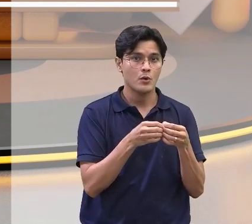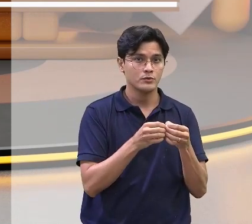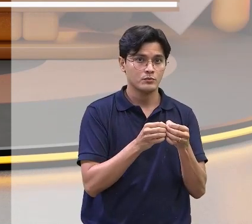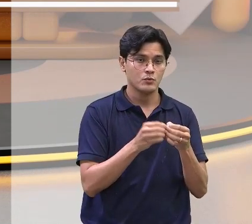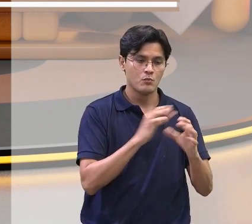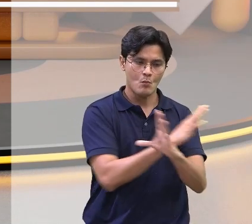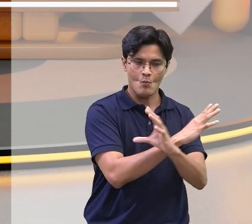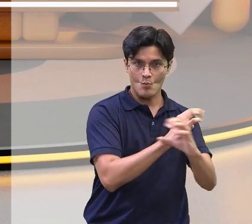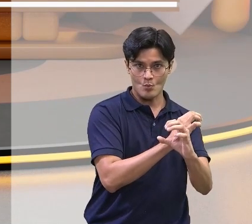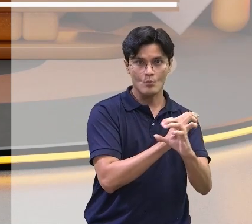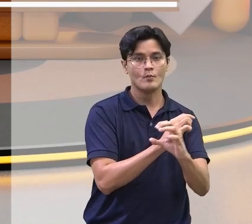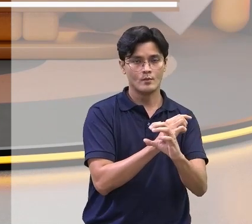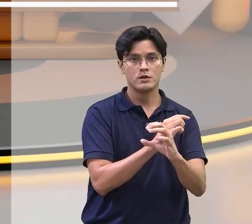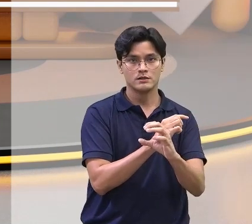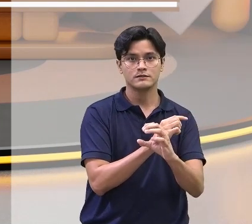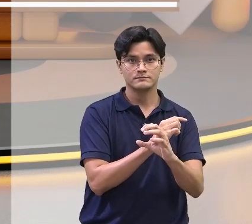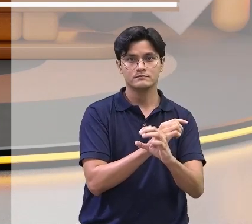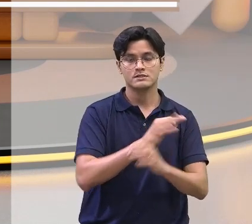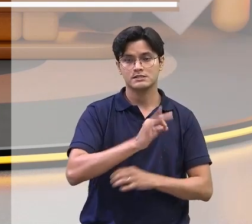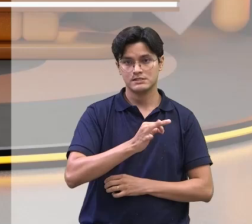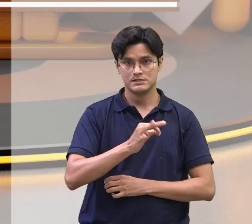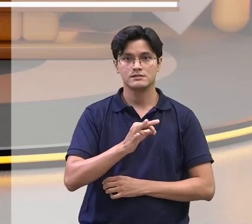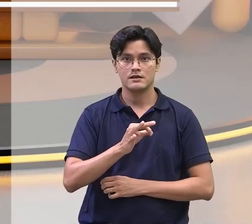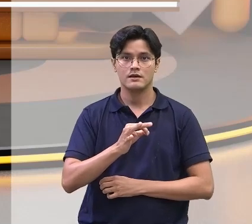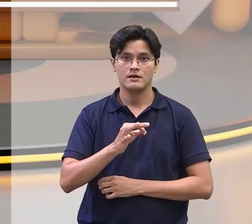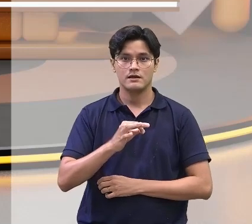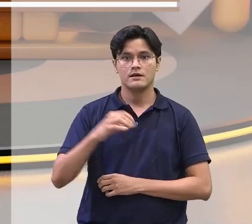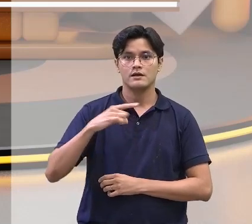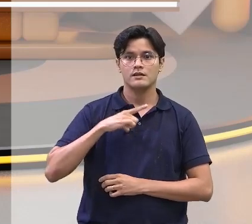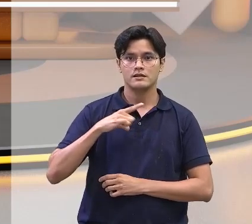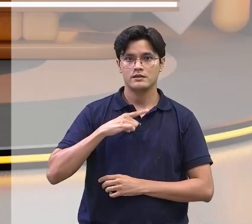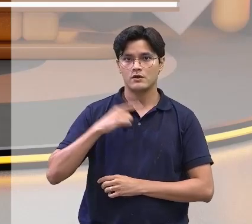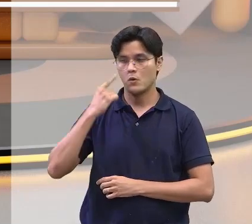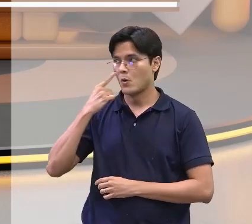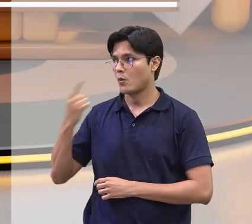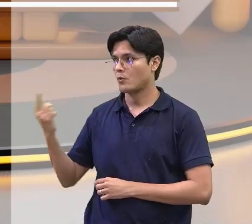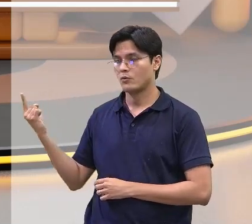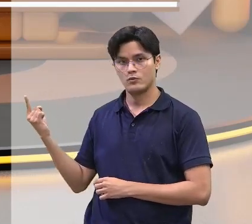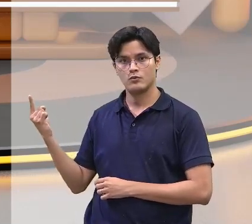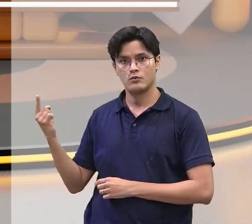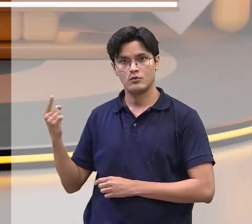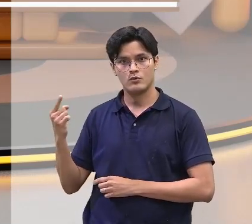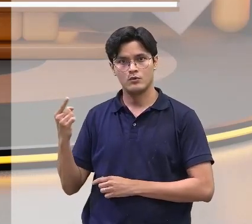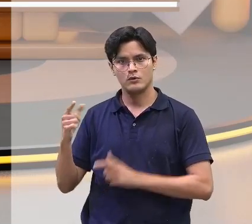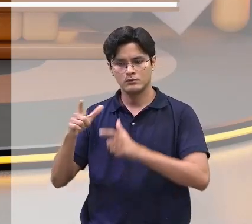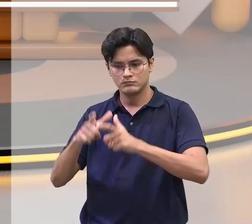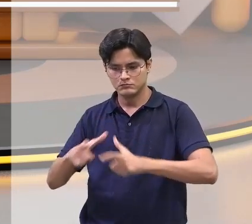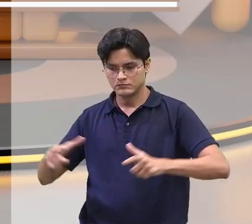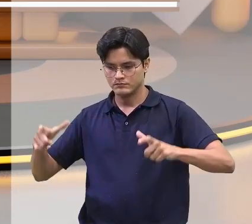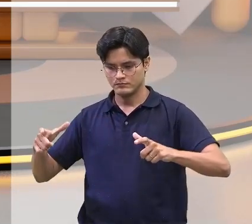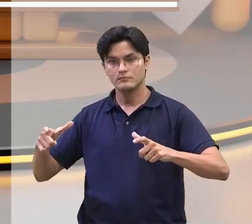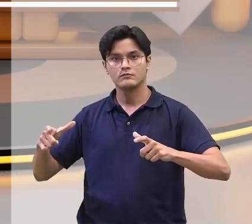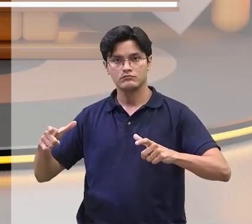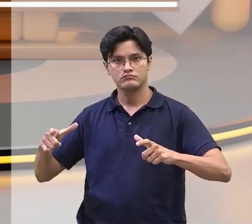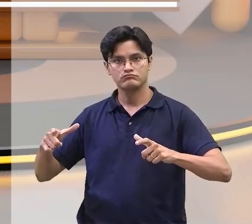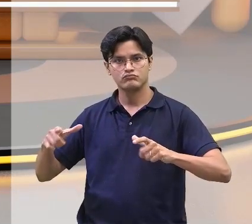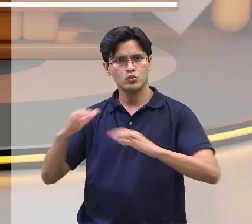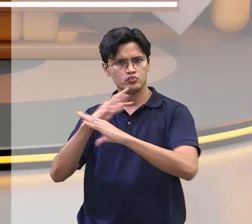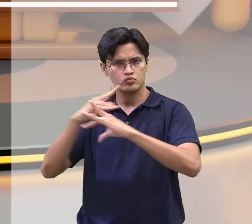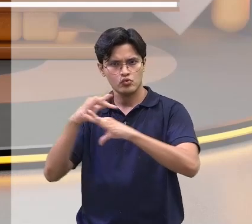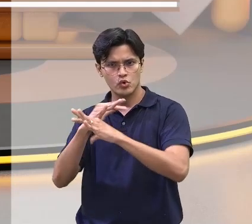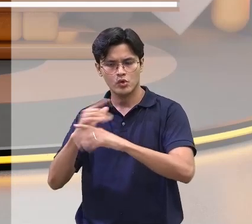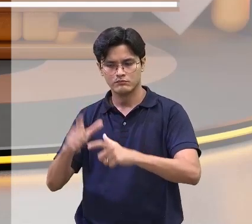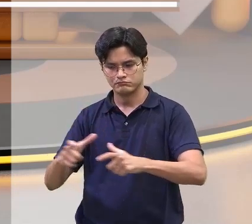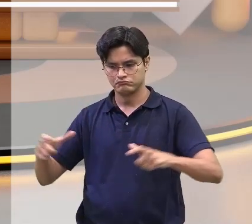dar um zoomzinho para vocês, e aí vocês conseguem observar aí a extensão, né? E que a gente consegue observar